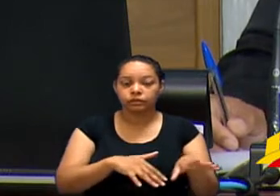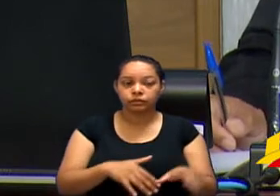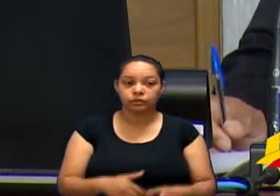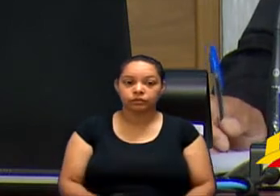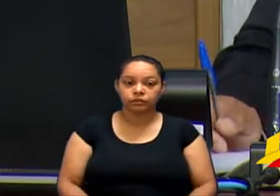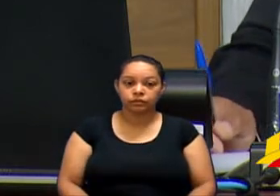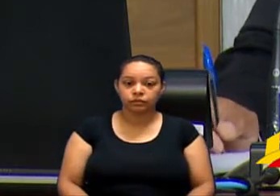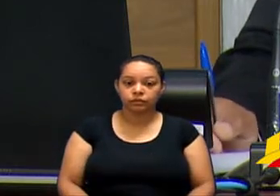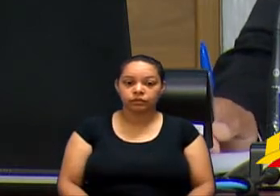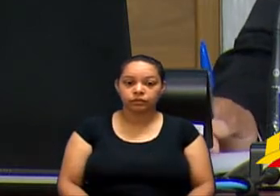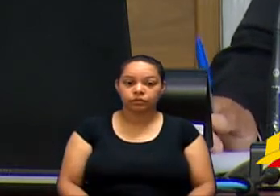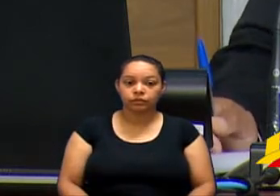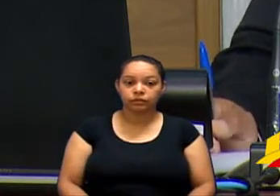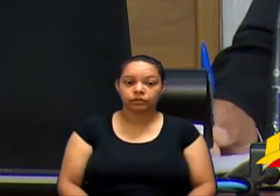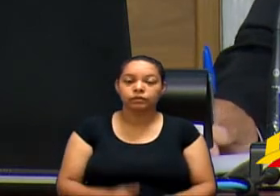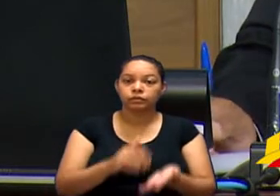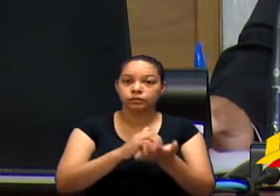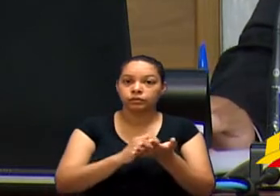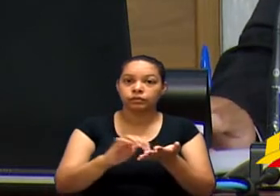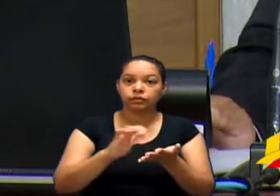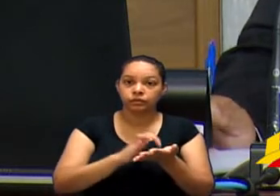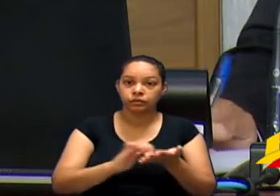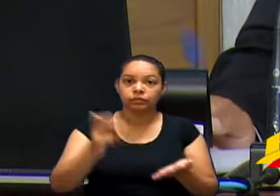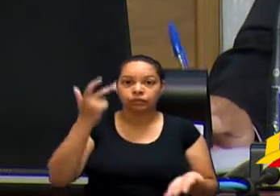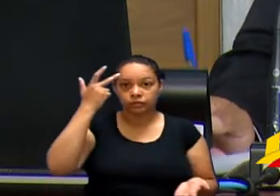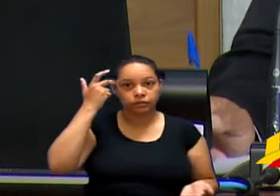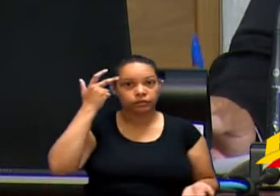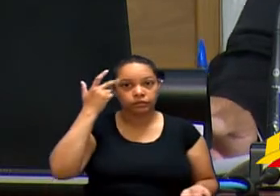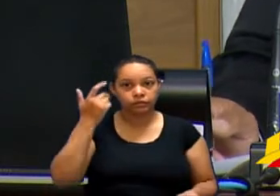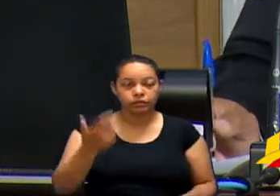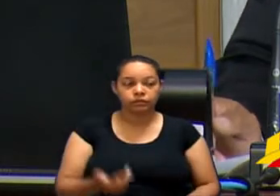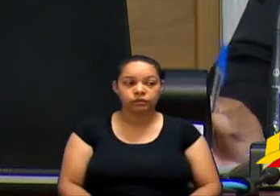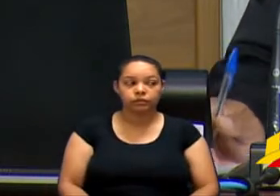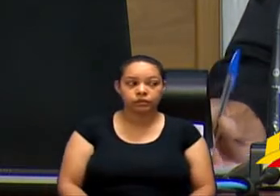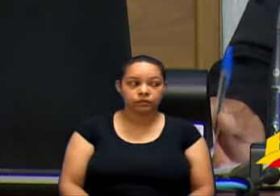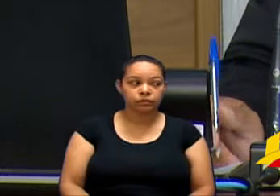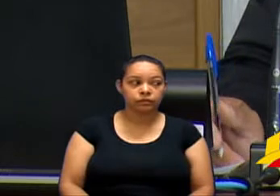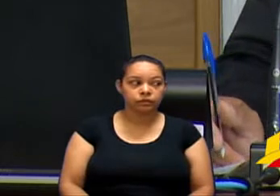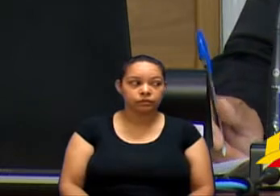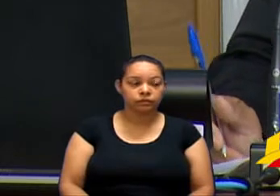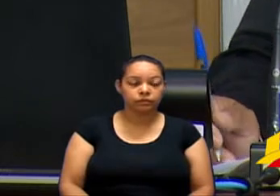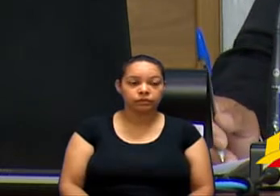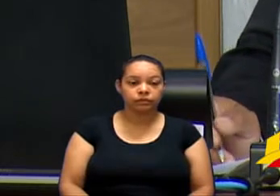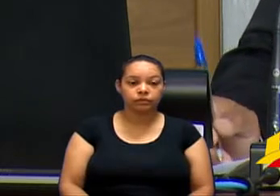auxiliar e Secretaria Geral é também é uma adequação também senhores vereadores